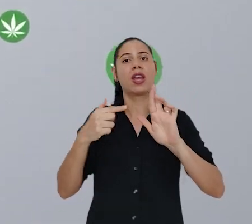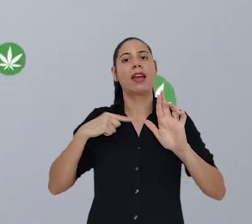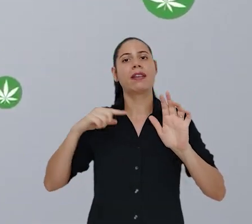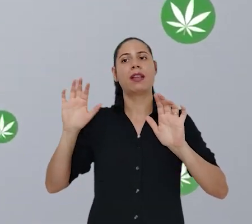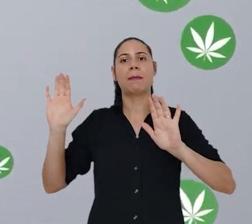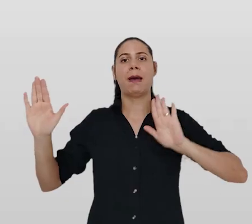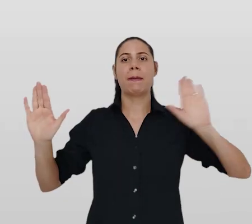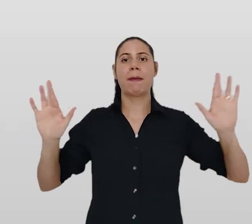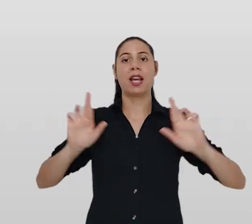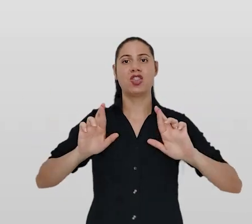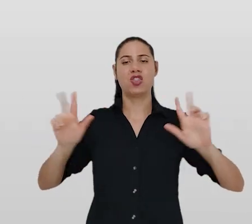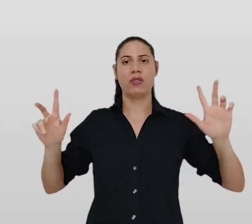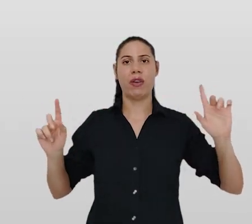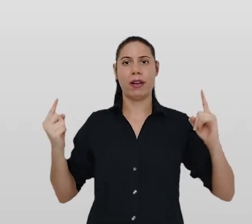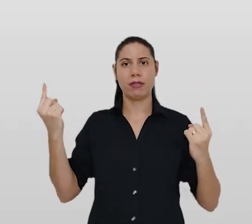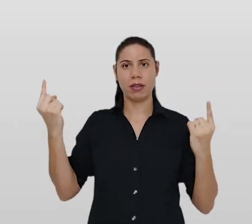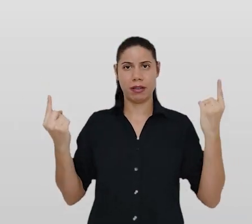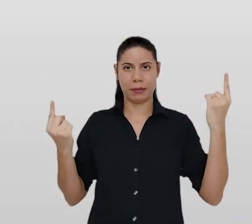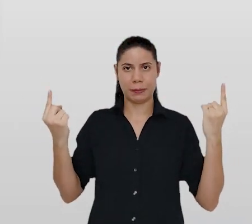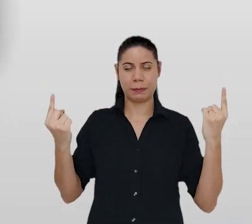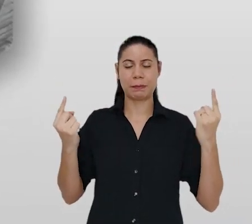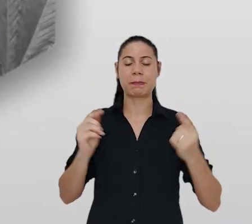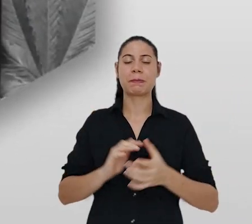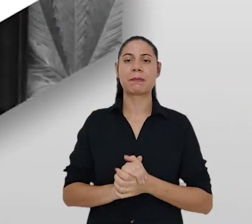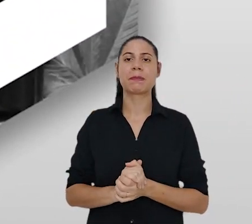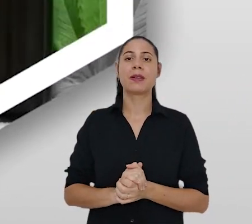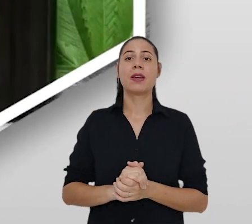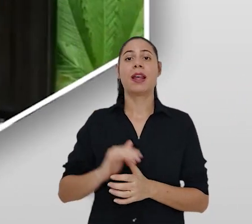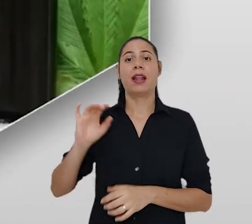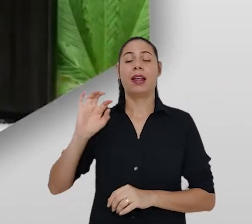o CBD, e o tetrahidrocannabinol, o